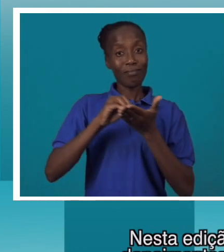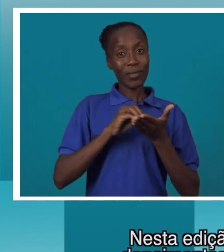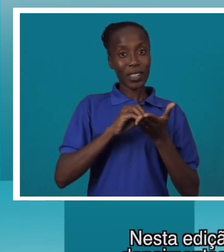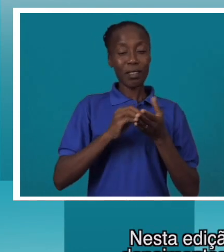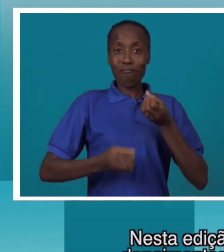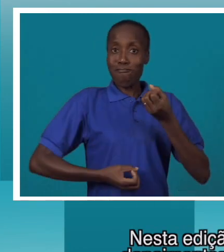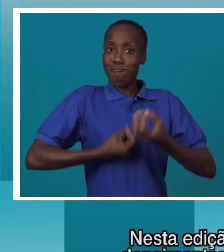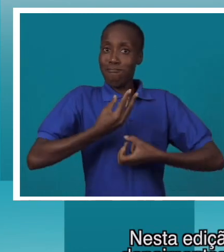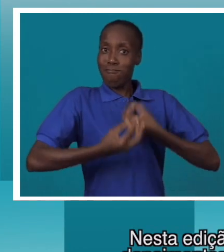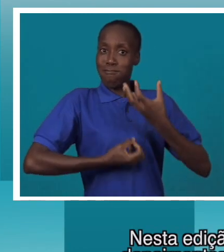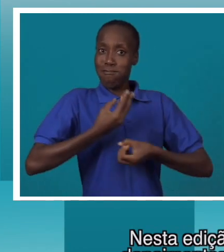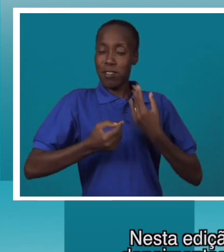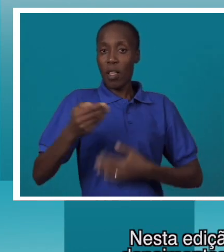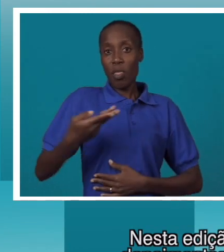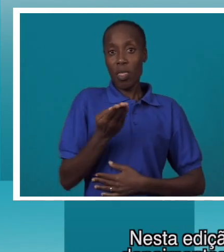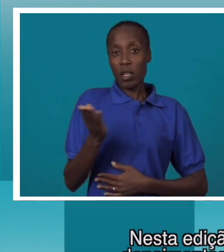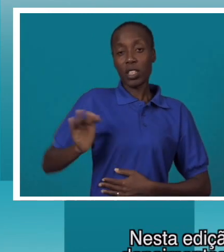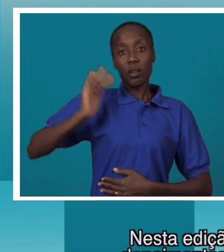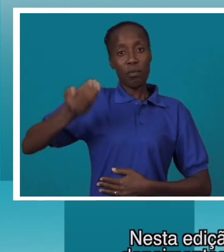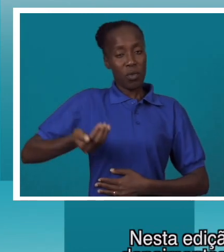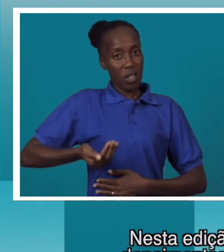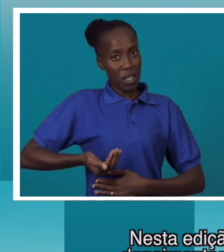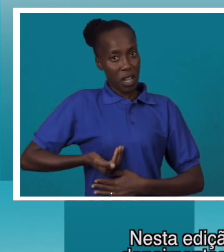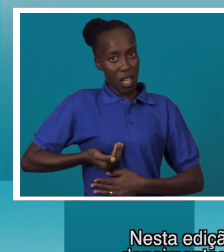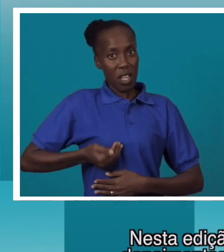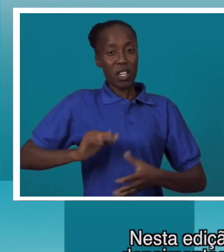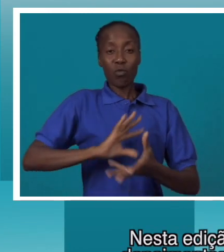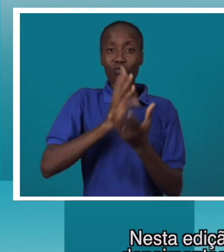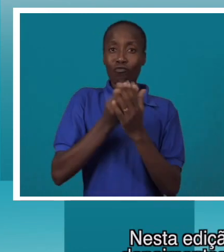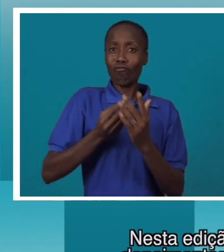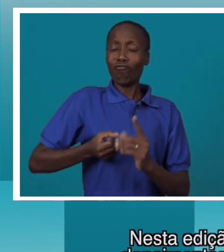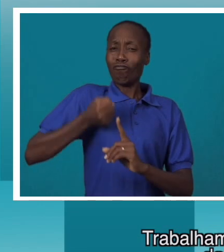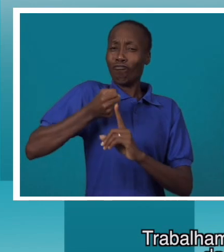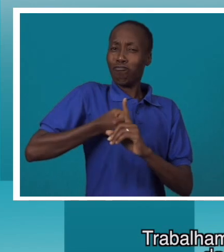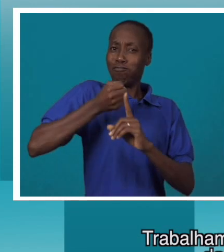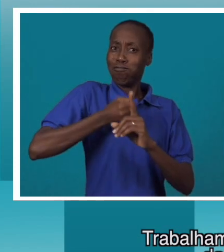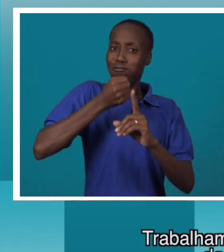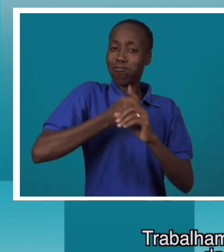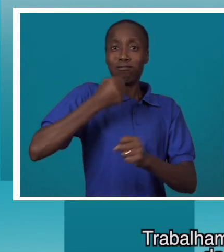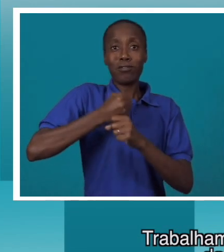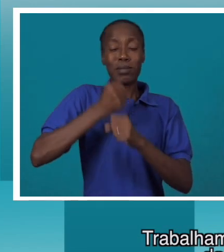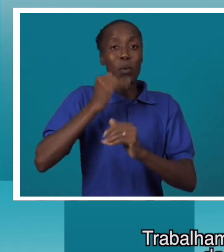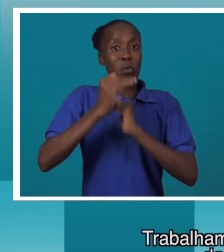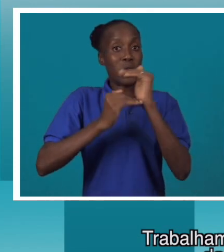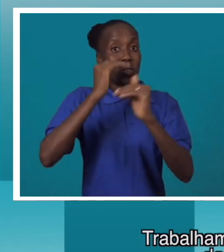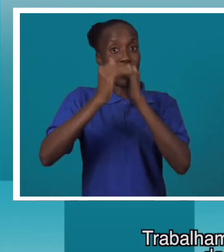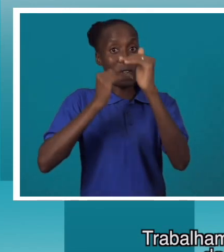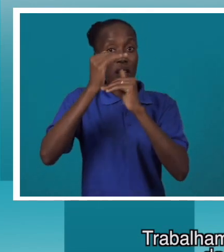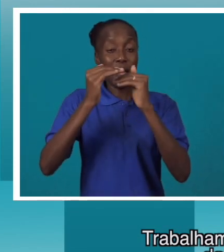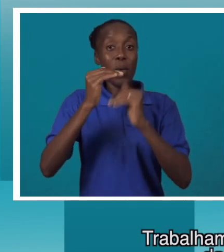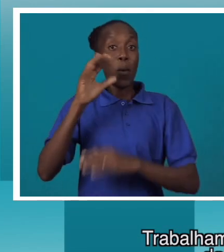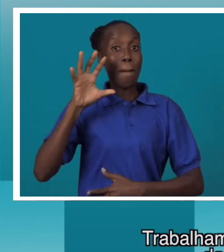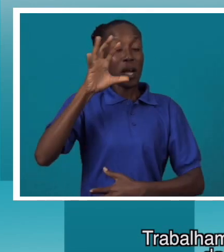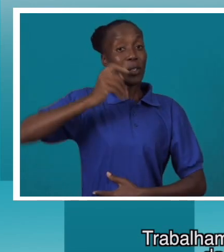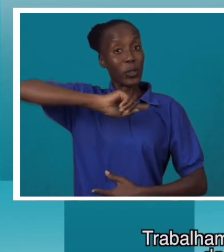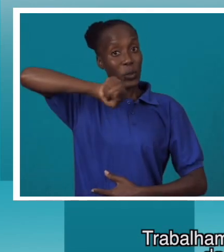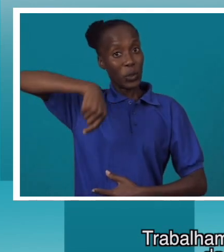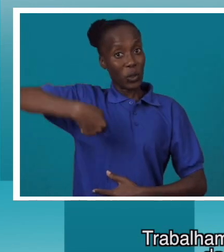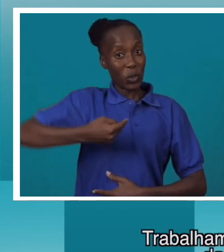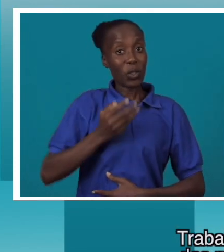trazemos depoimento destas mulheres que a todo gás trabalham em prol de desenvolvimento do nosso país e não